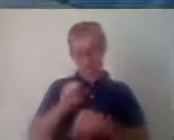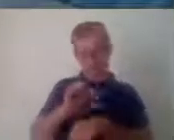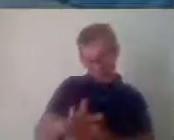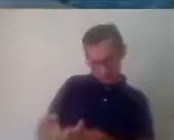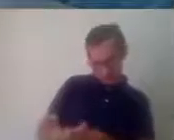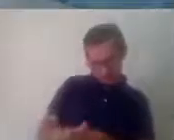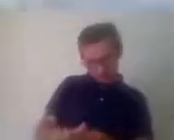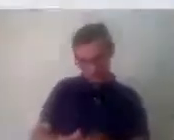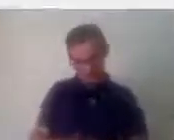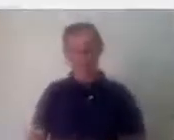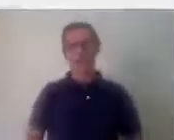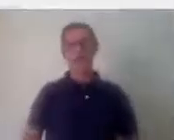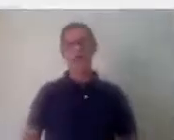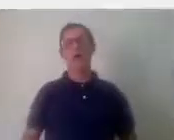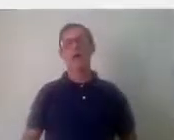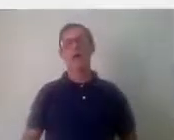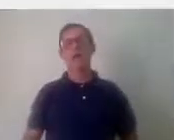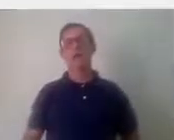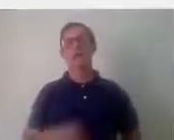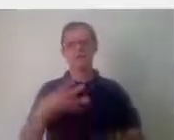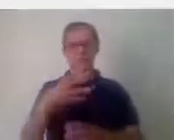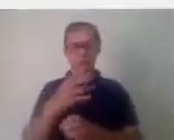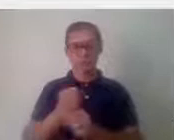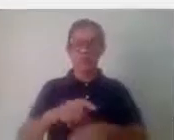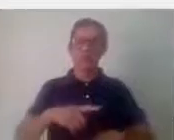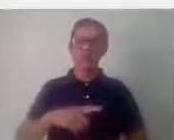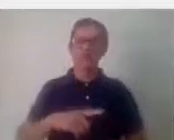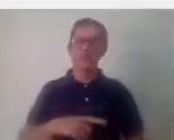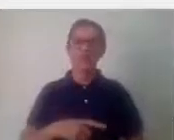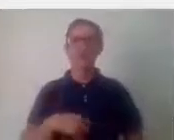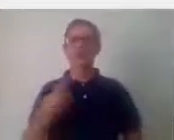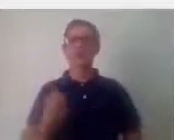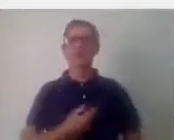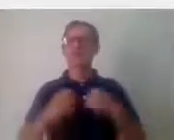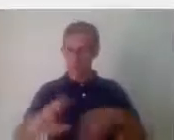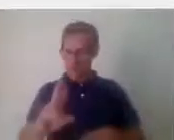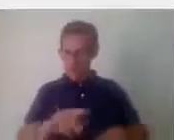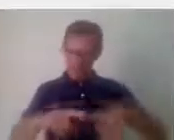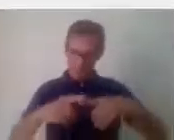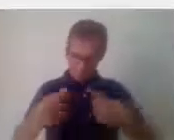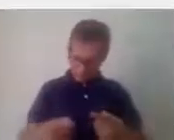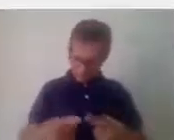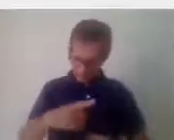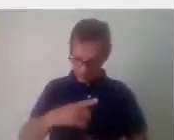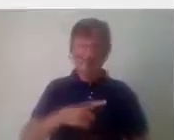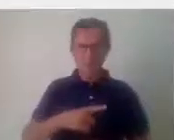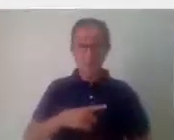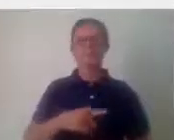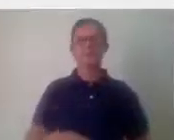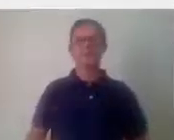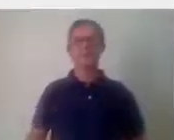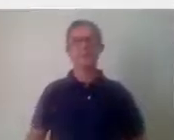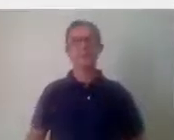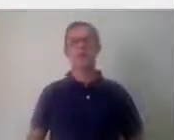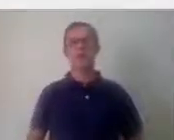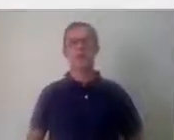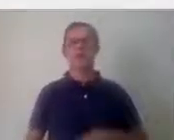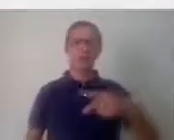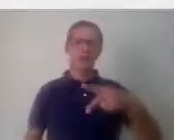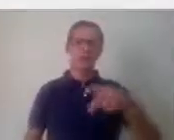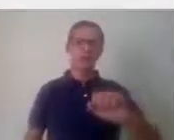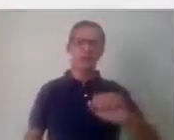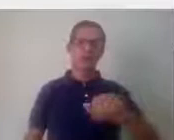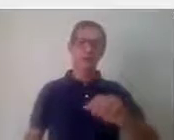quadro algumas aplicações. Como então, que situações que a gente pode utilizar? E aí tem essa placa, né, bem